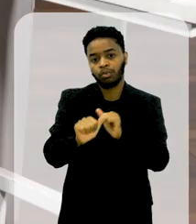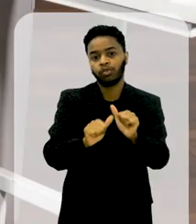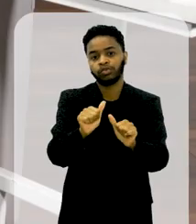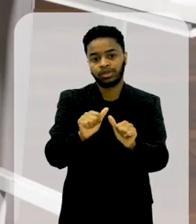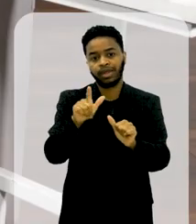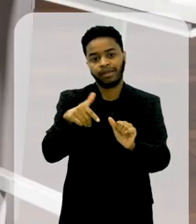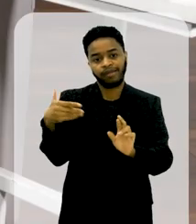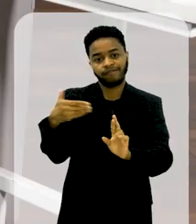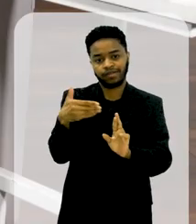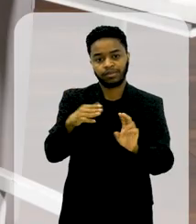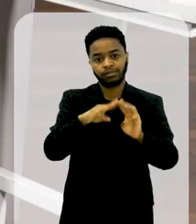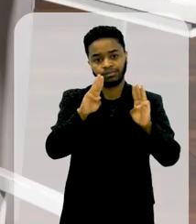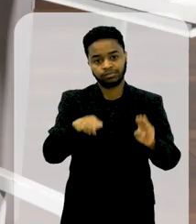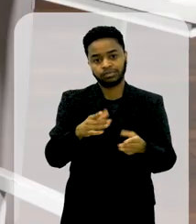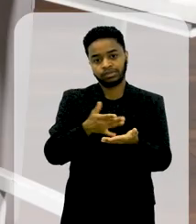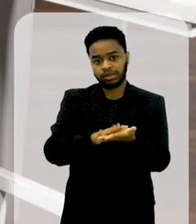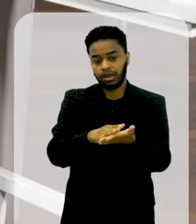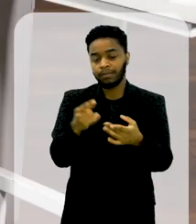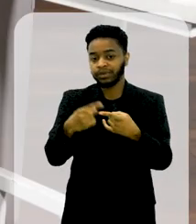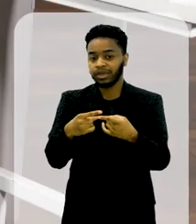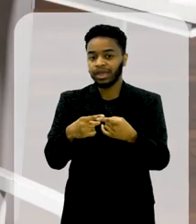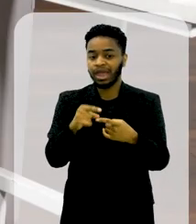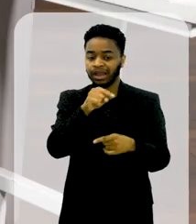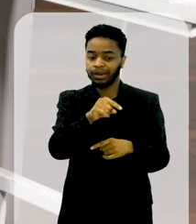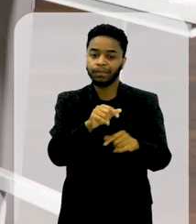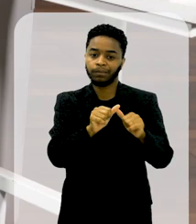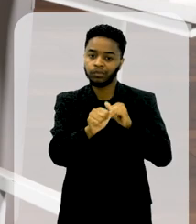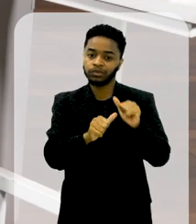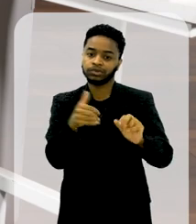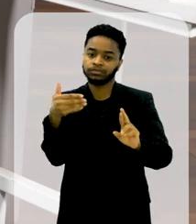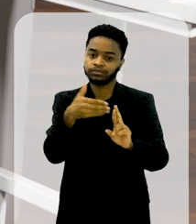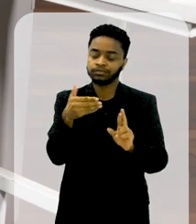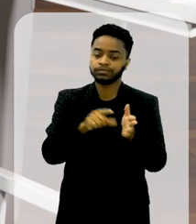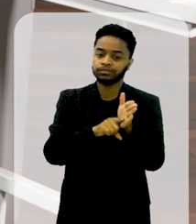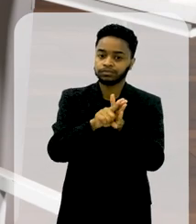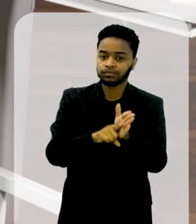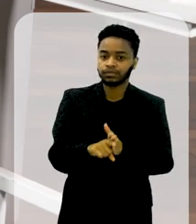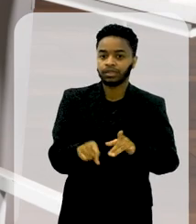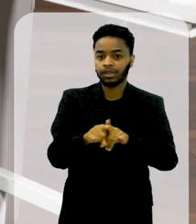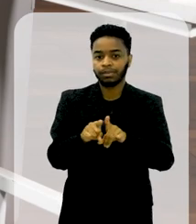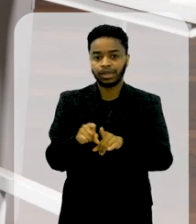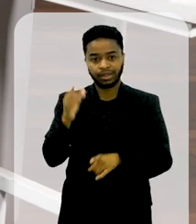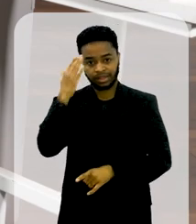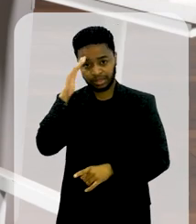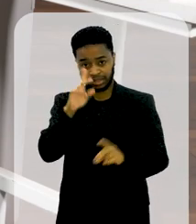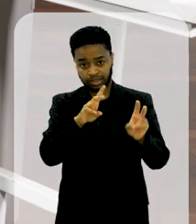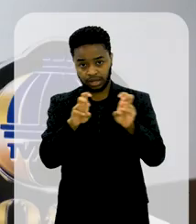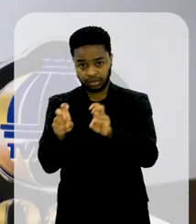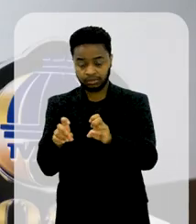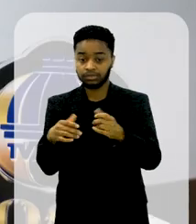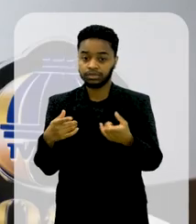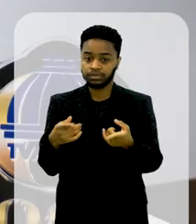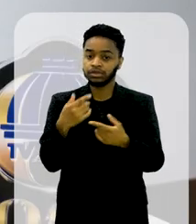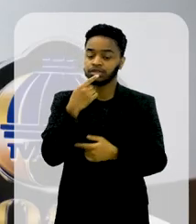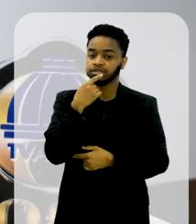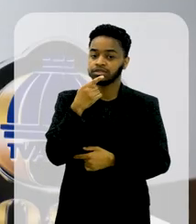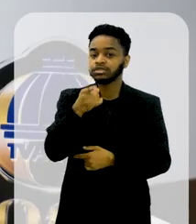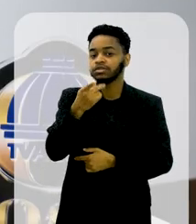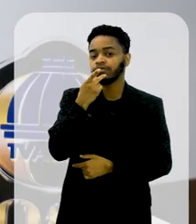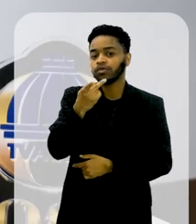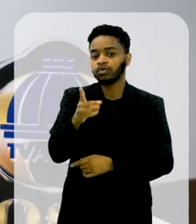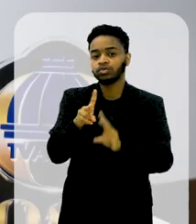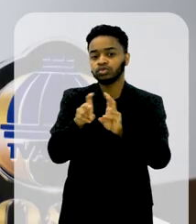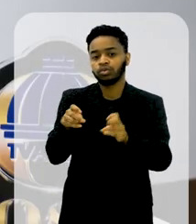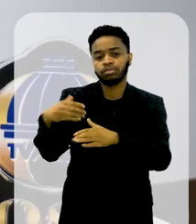ele já viram um referencial também de pesquisa de entendimento né você falou essa coisa do do do processo ser